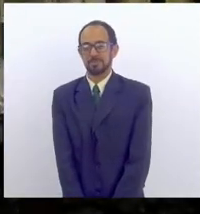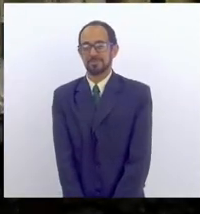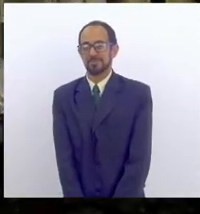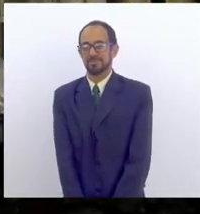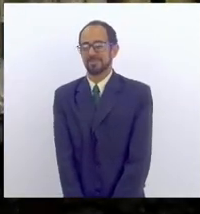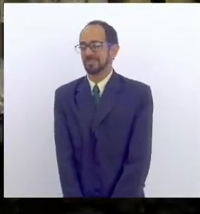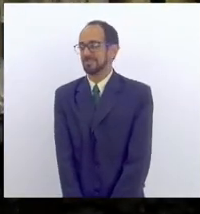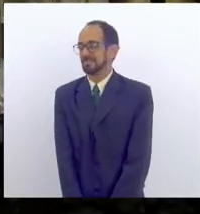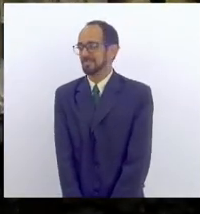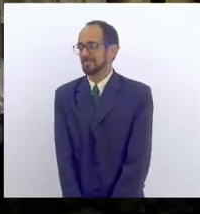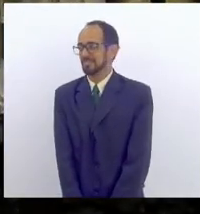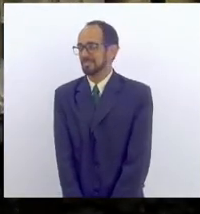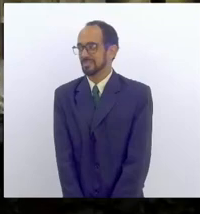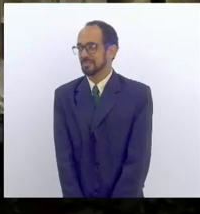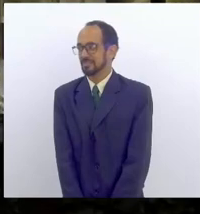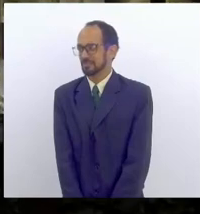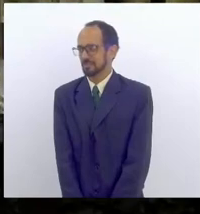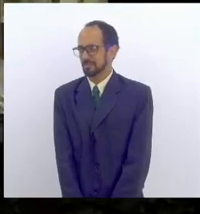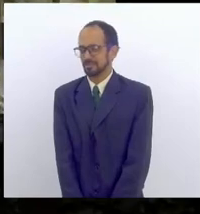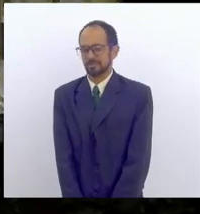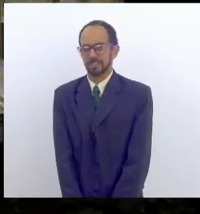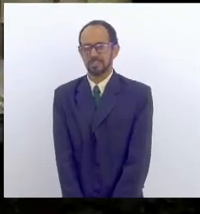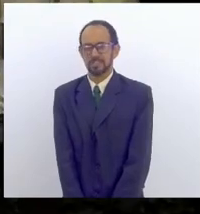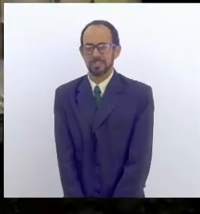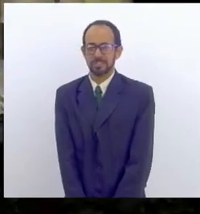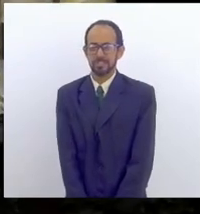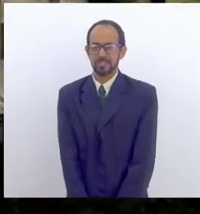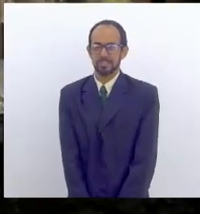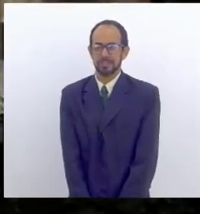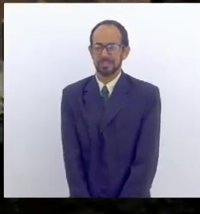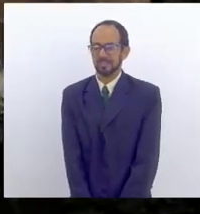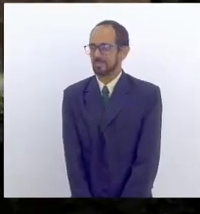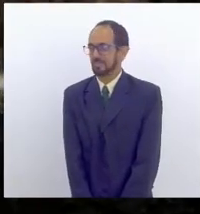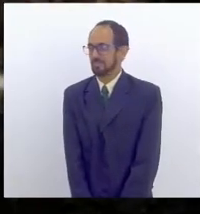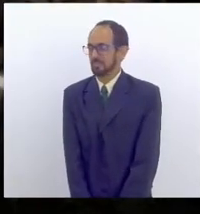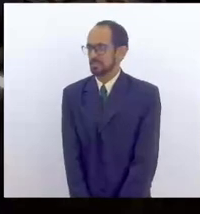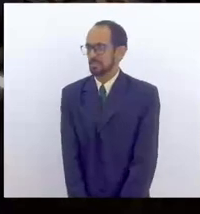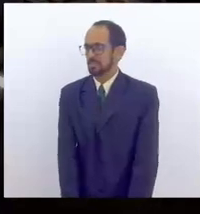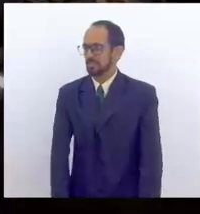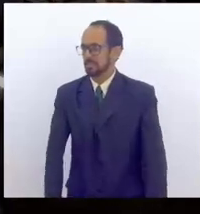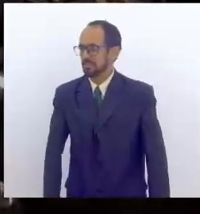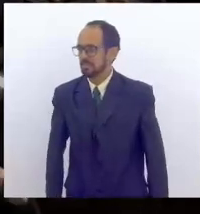cidade para falar. Aconteceu alguma coisa? Eu acho que o pessoal da cidade.